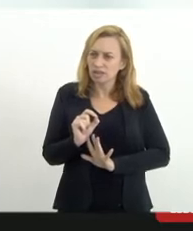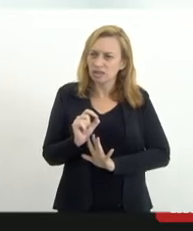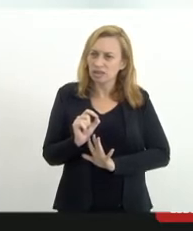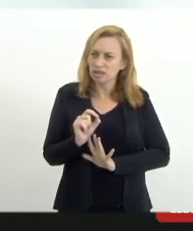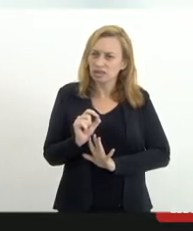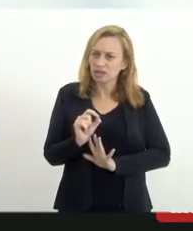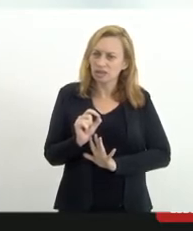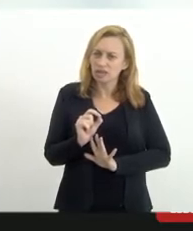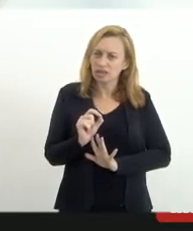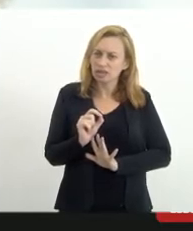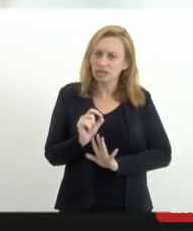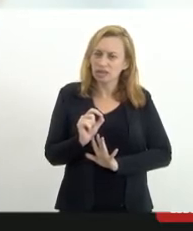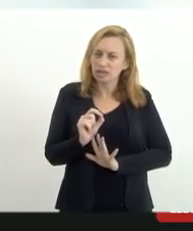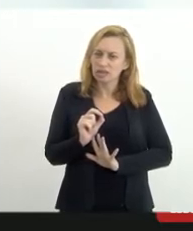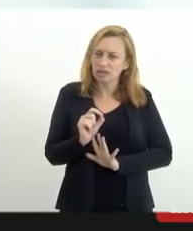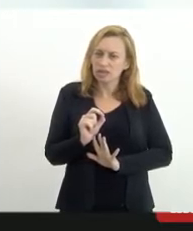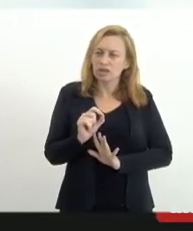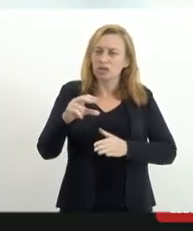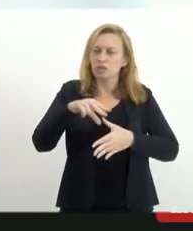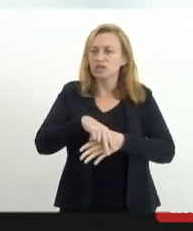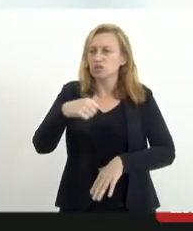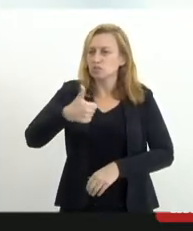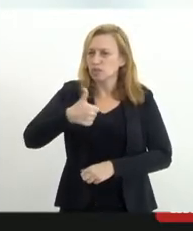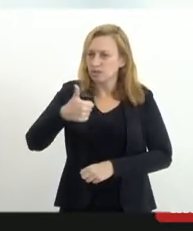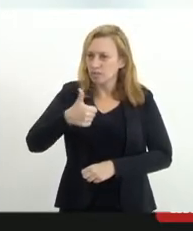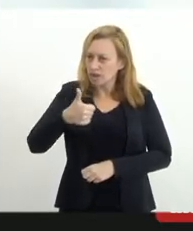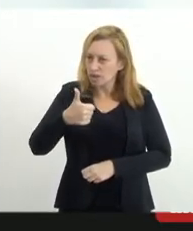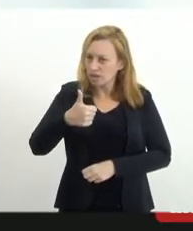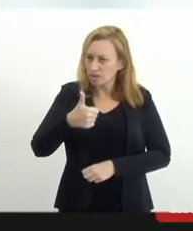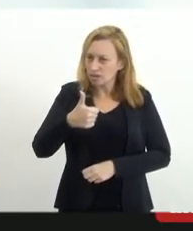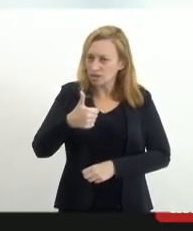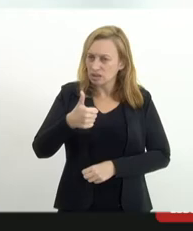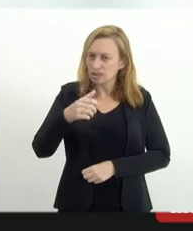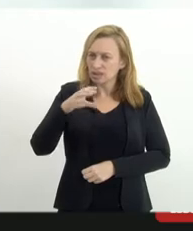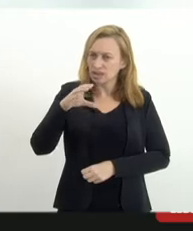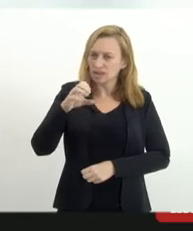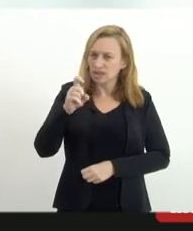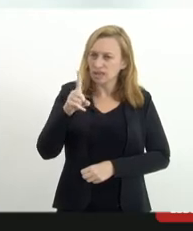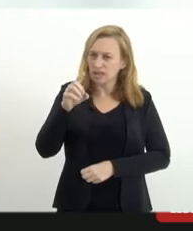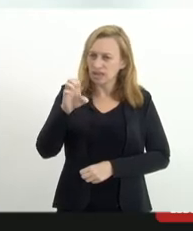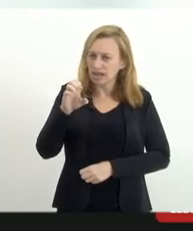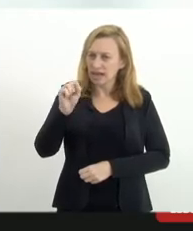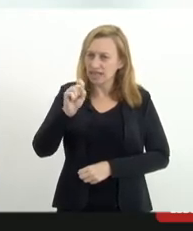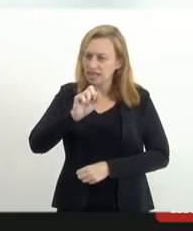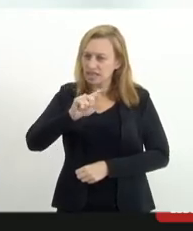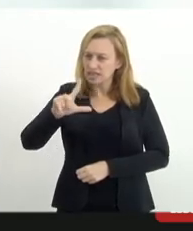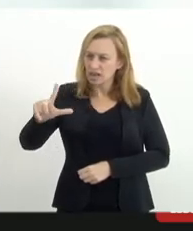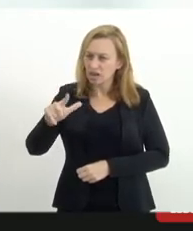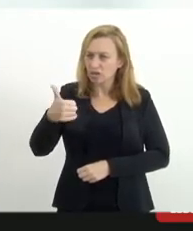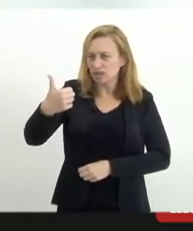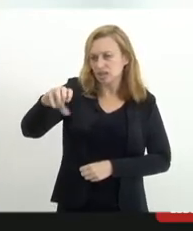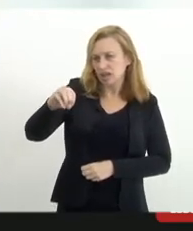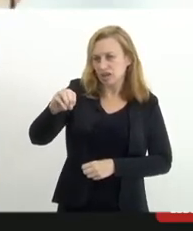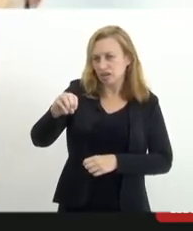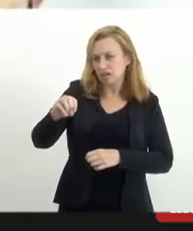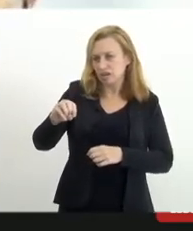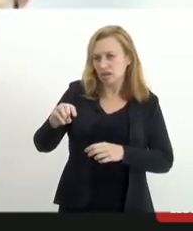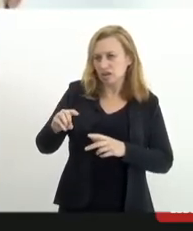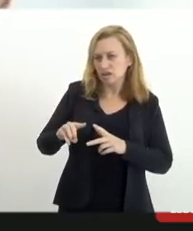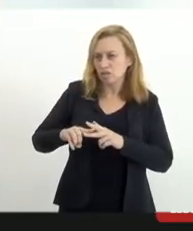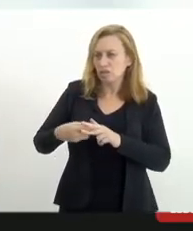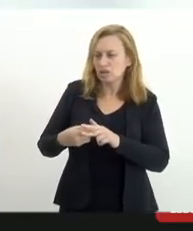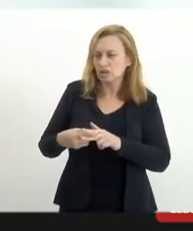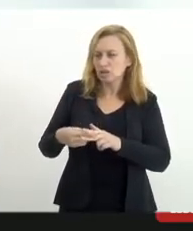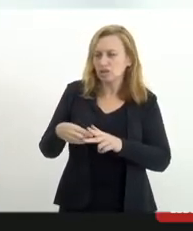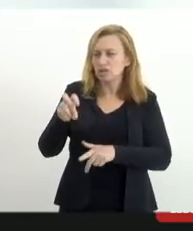porque o inciso 1º, decadencial de 10, faria uma revogação tácita do